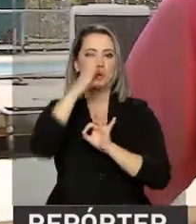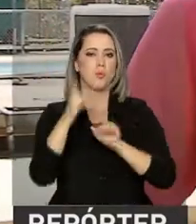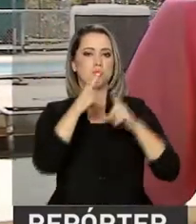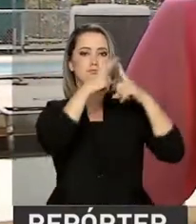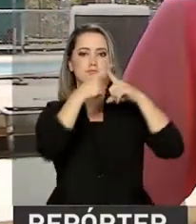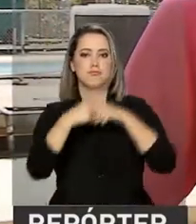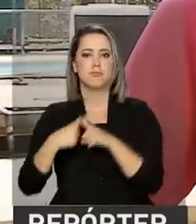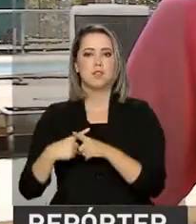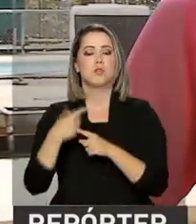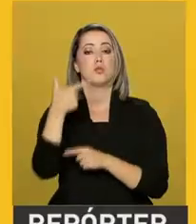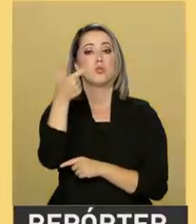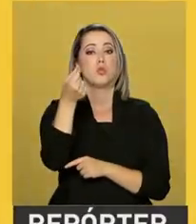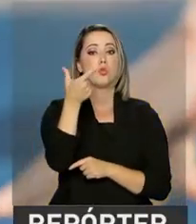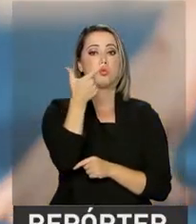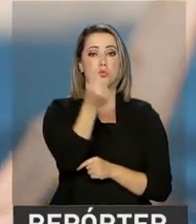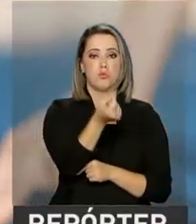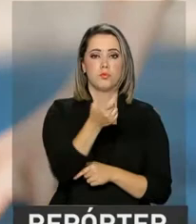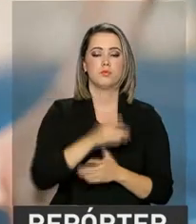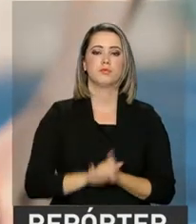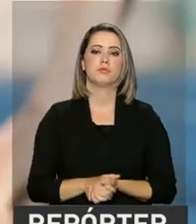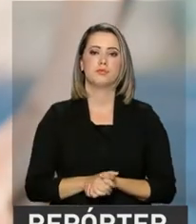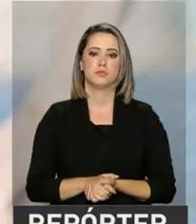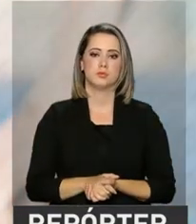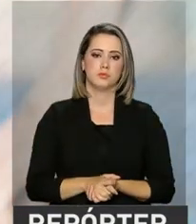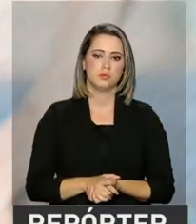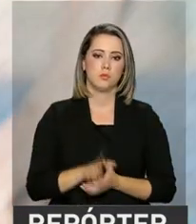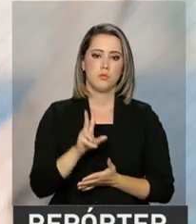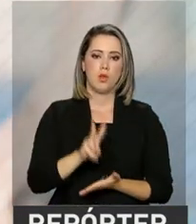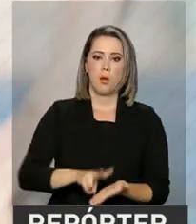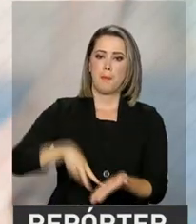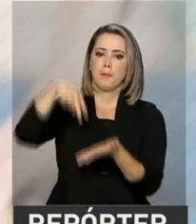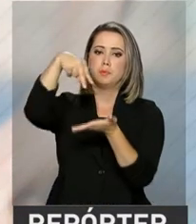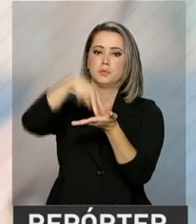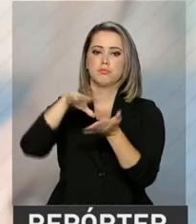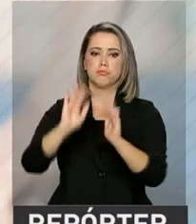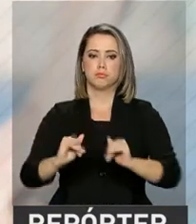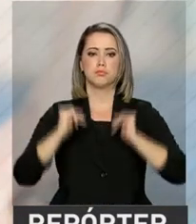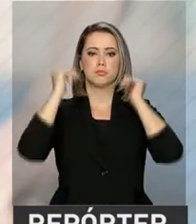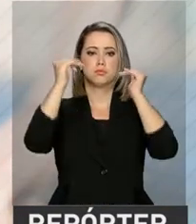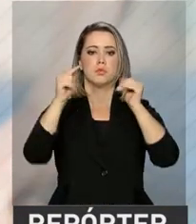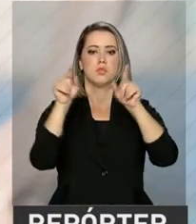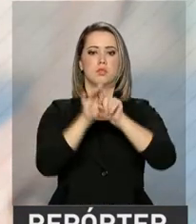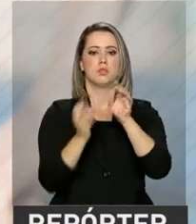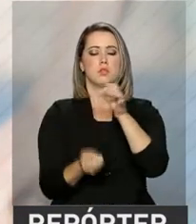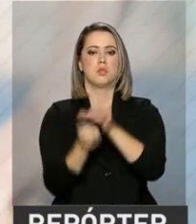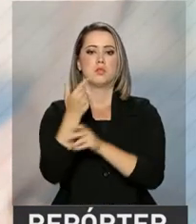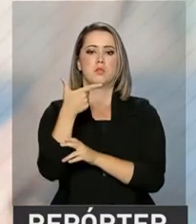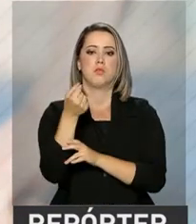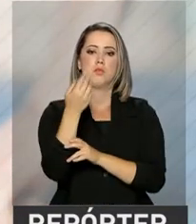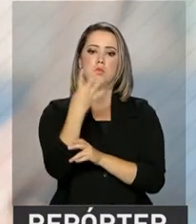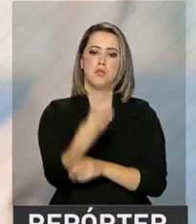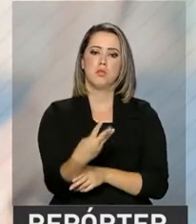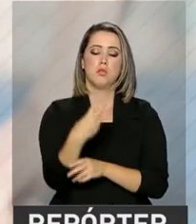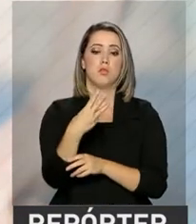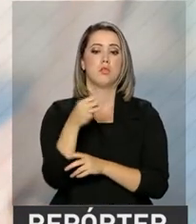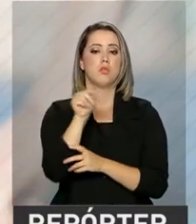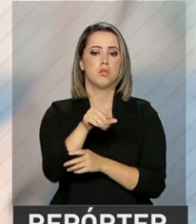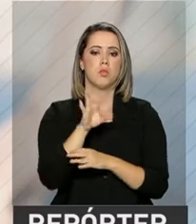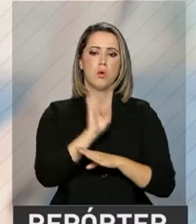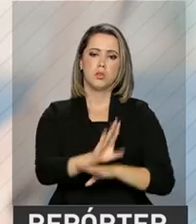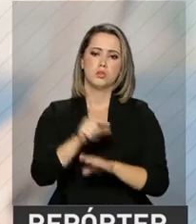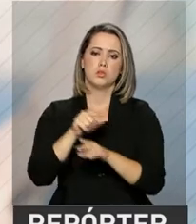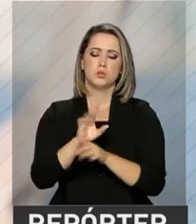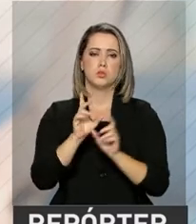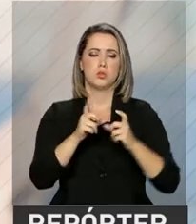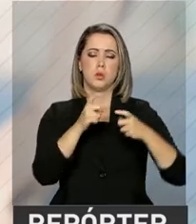tóquio 2020 a categoria pode a mais alta do programa bolsa atleta e foi criada em 2013 com o objetivo de patrocinar